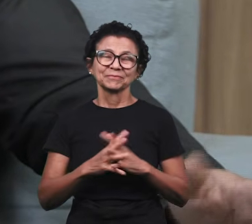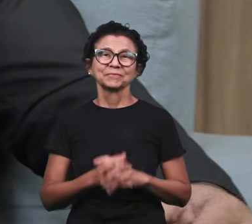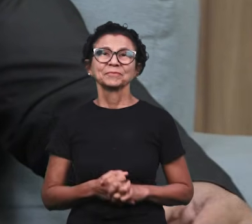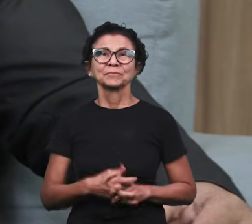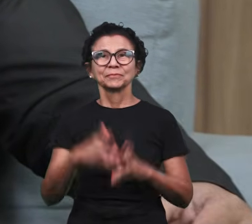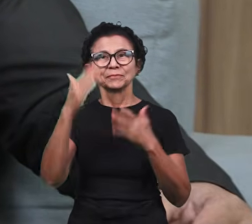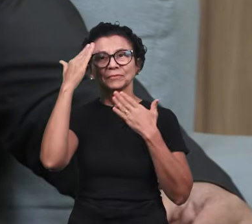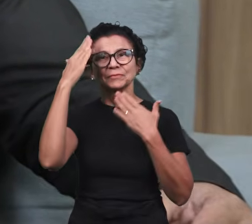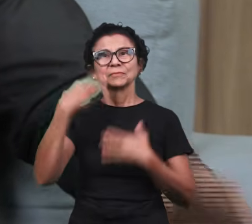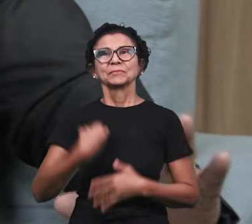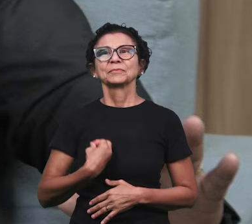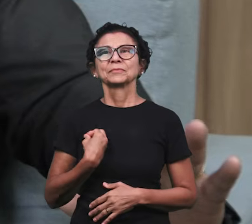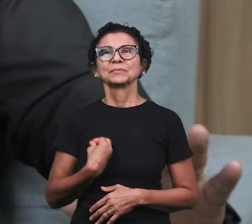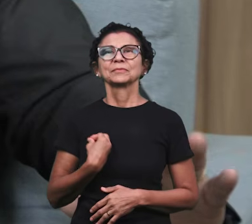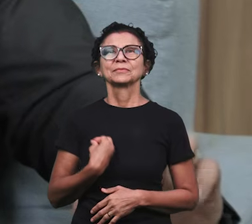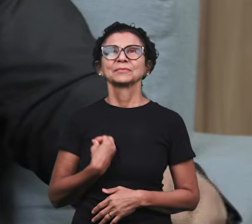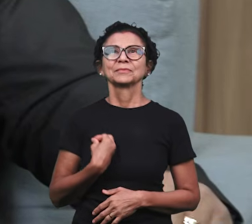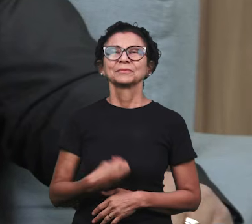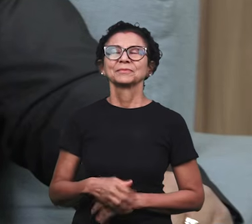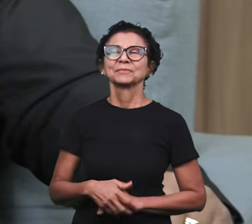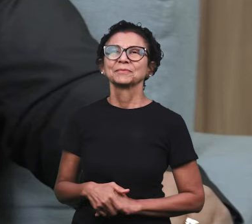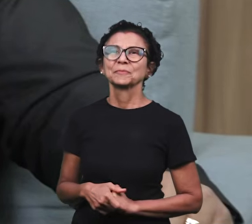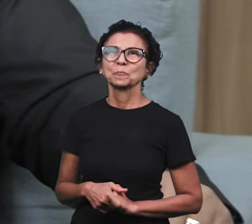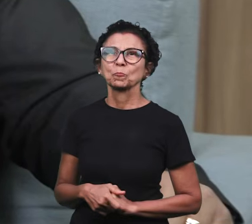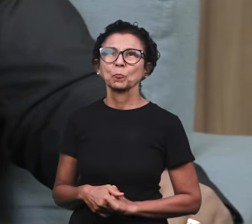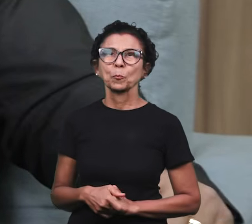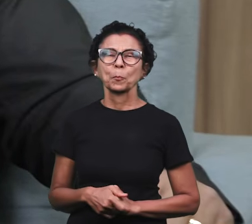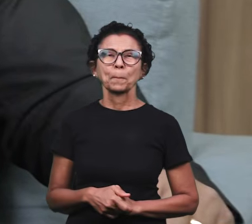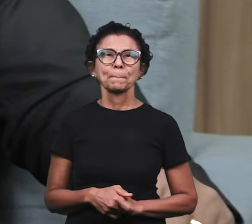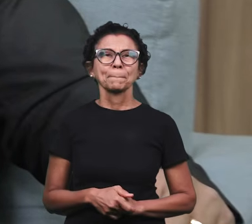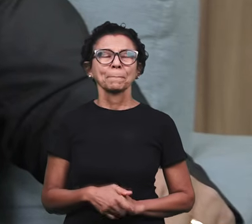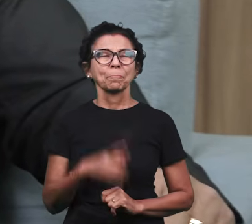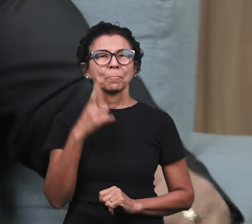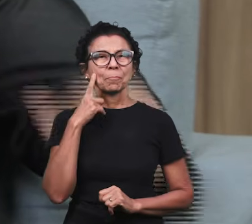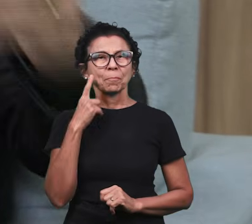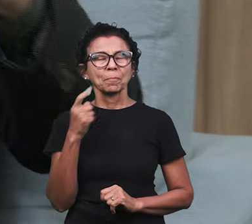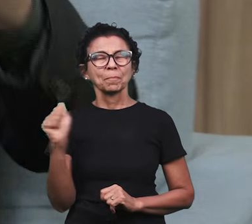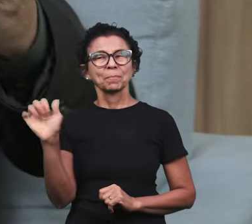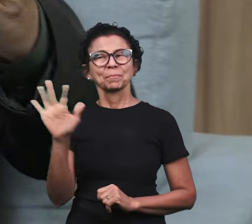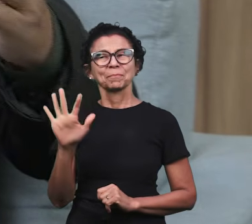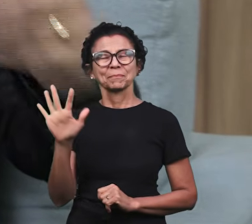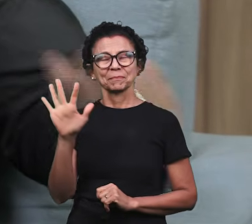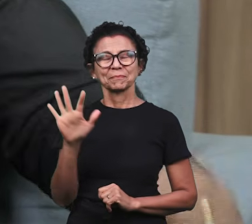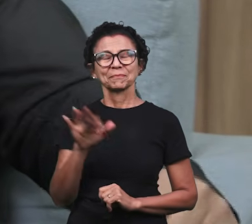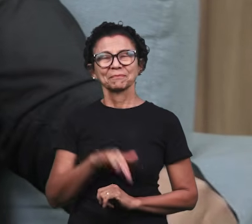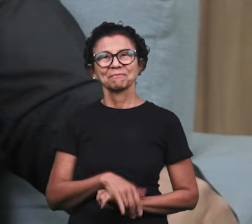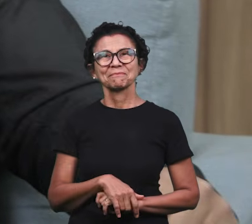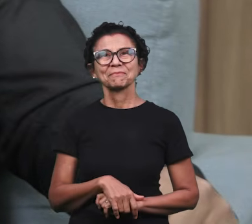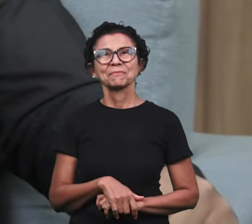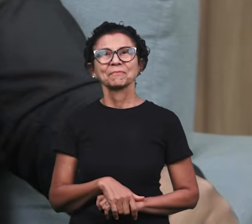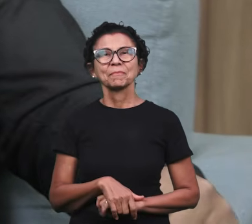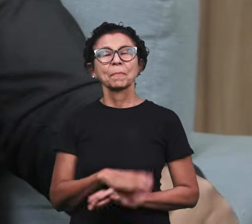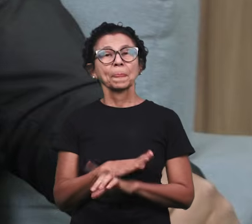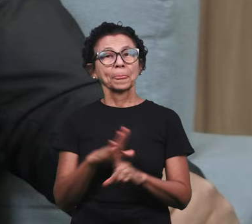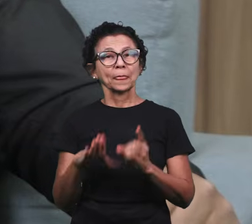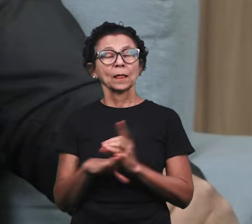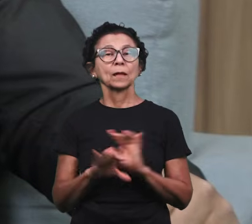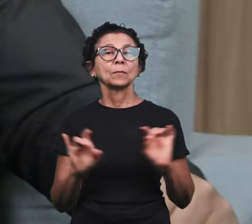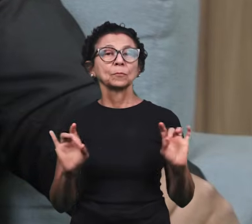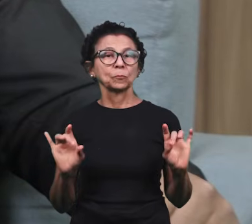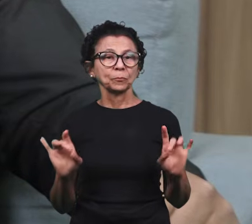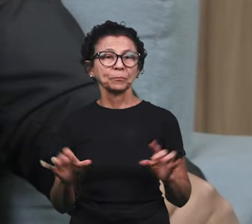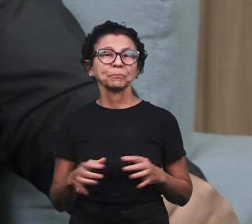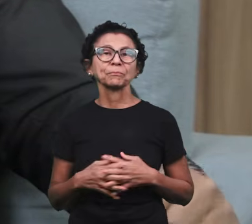sua participação. Mas calma aí, não vai embora, não. Vamos assistir aqui algumas imagens que serão transmitidas aqui de cultos especiais